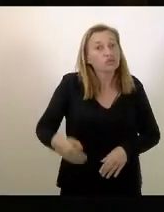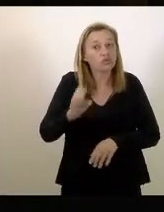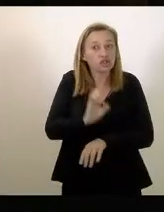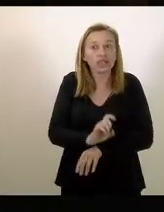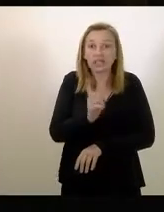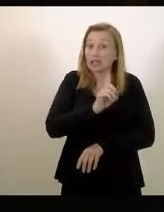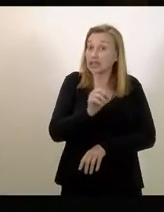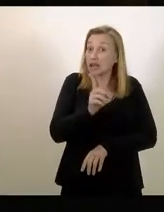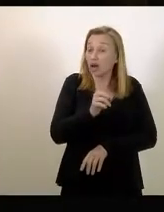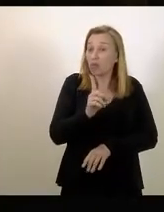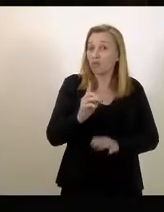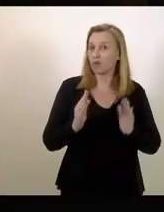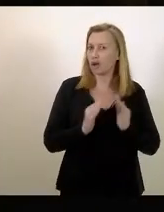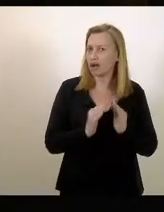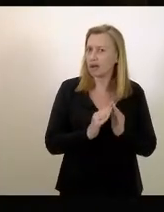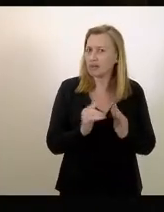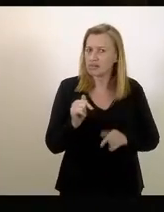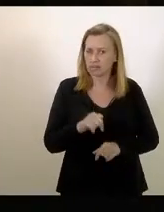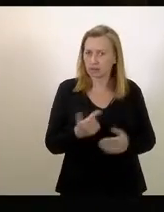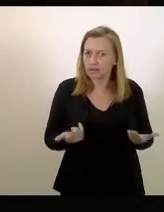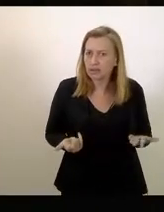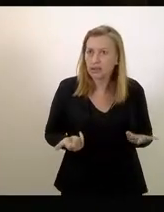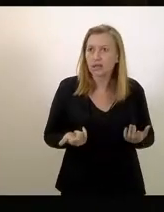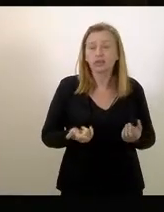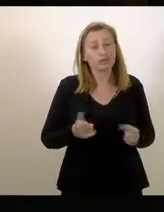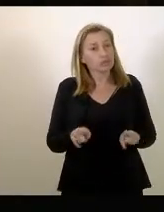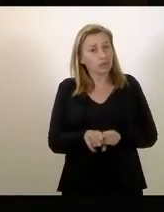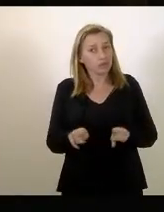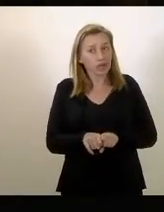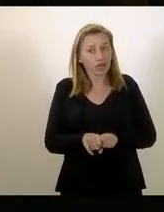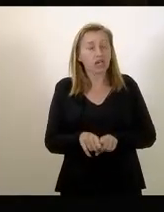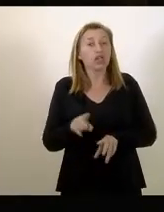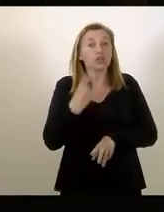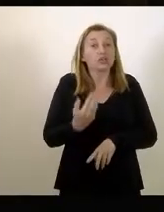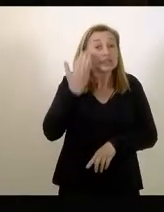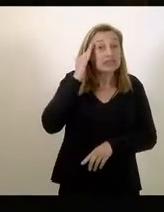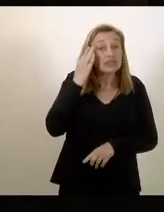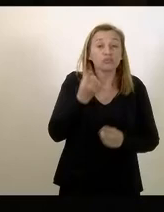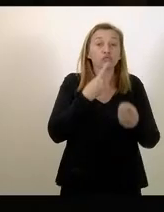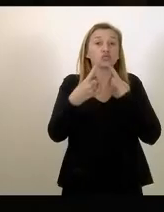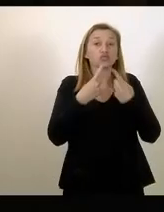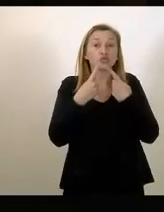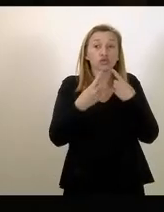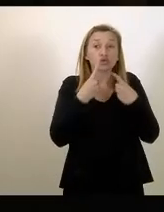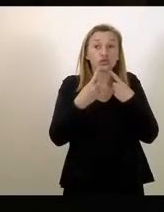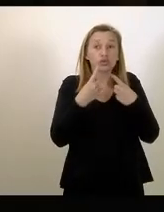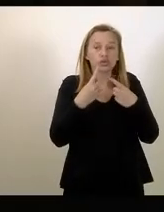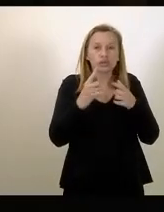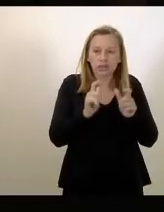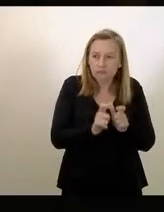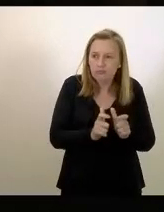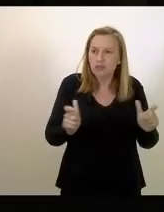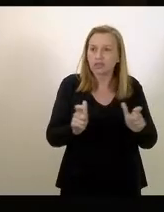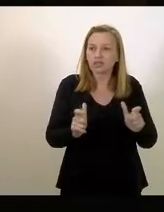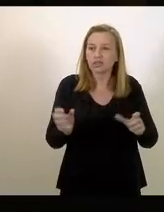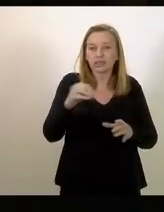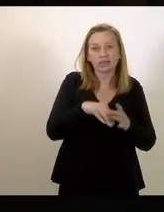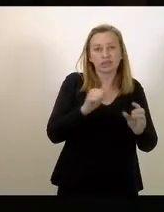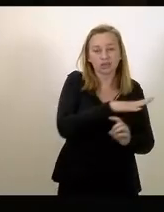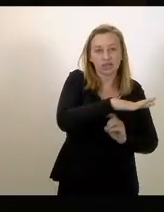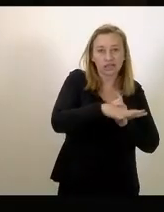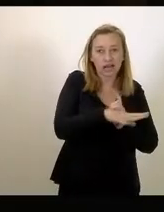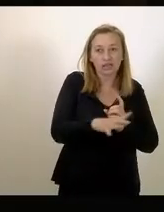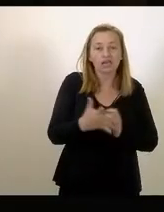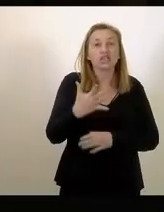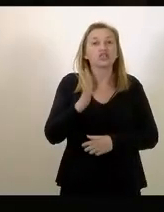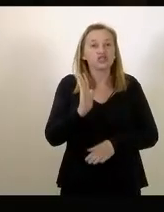e não é esta casa mas não só por isso porque entendemos que o debate tem que ser maior na sociedade a gente